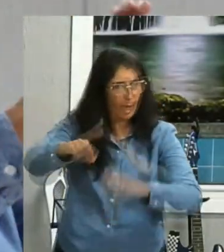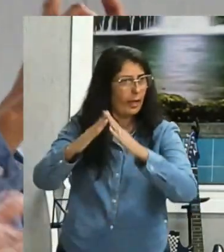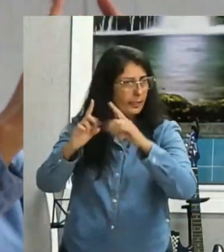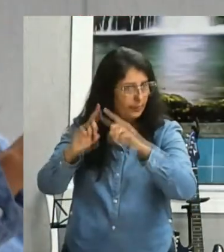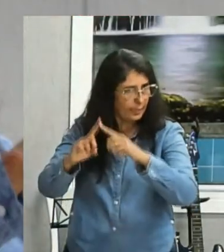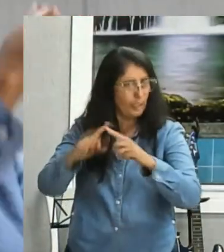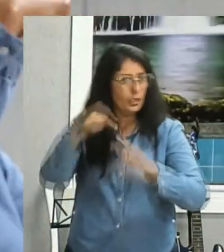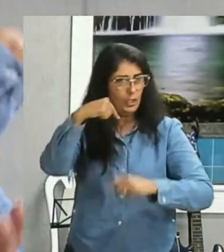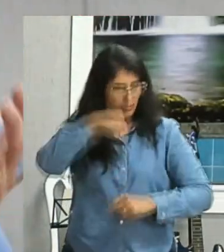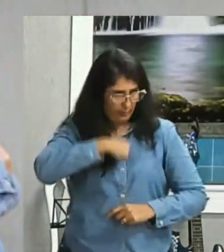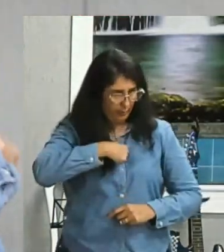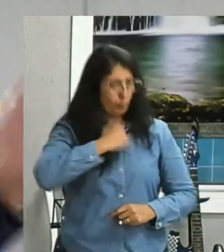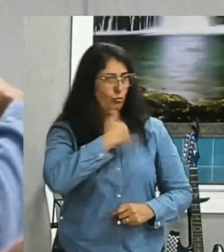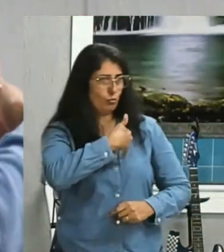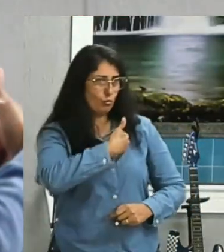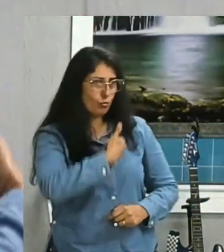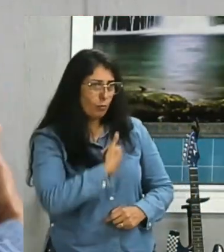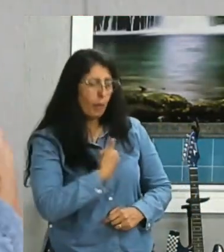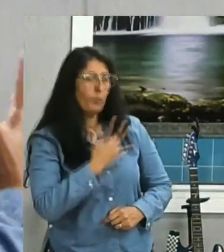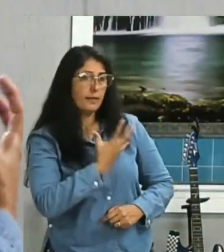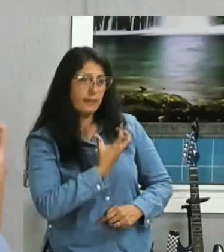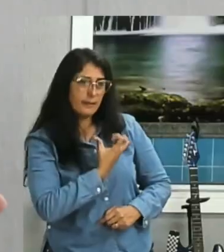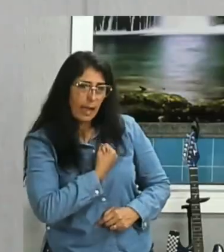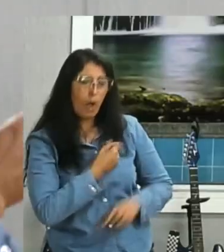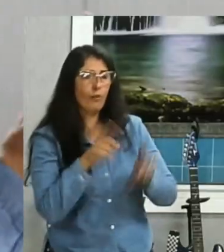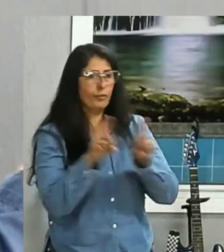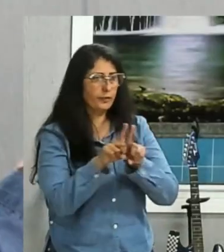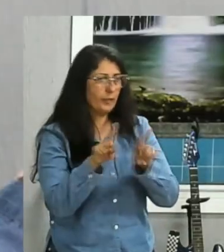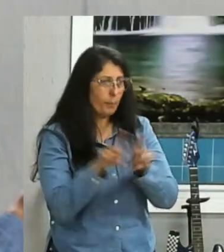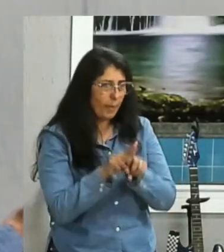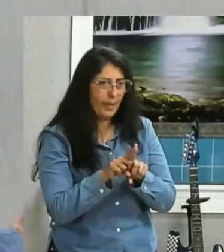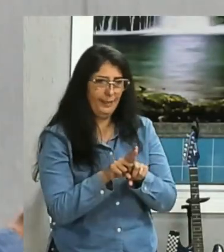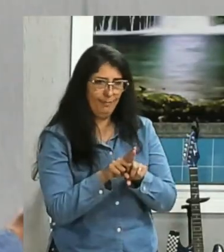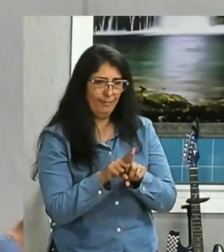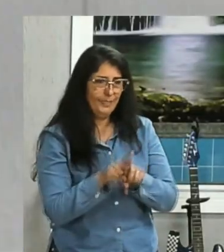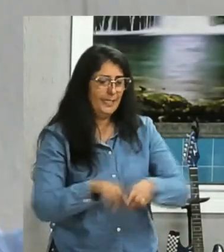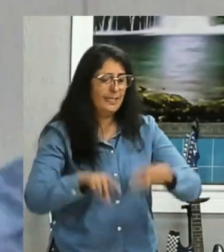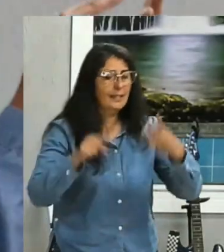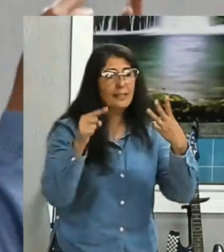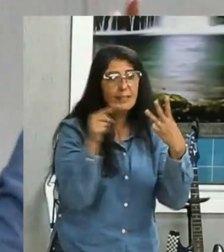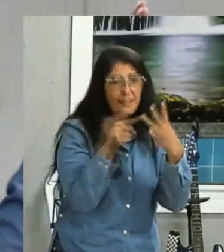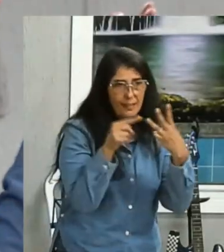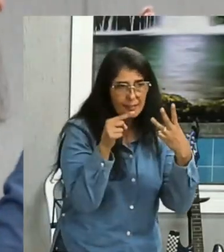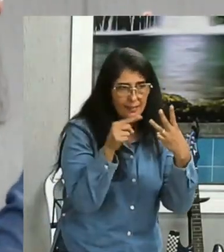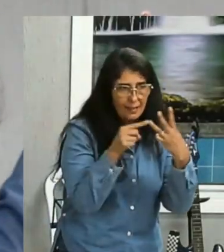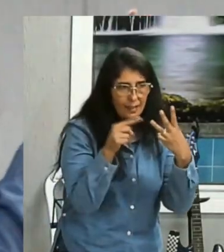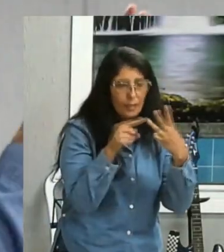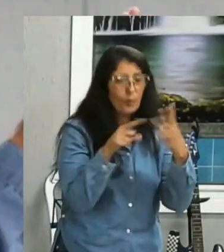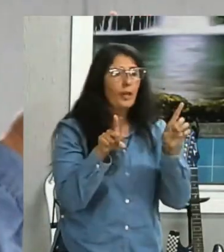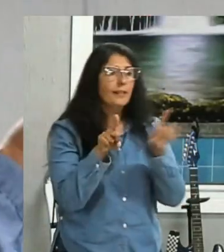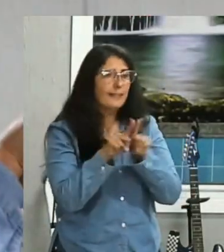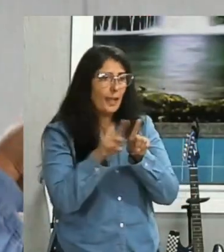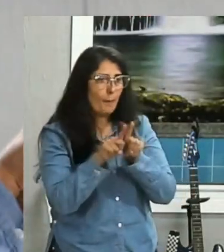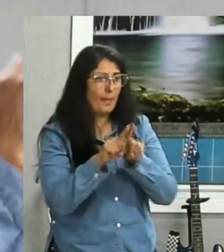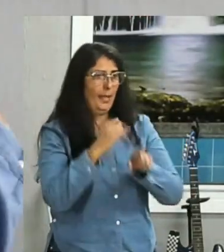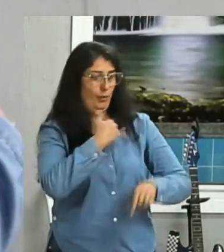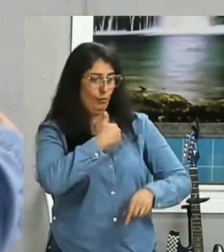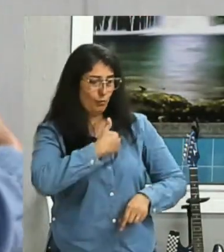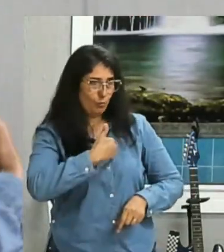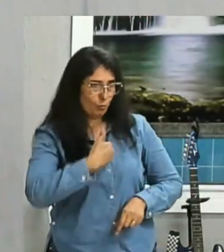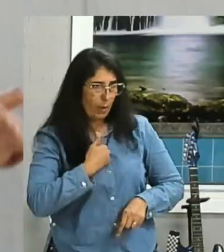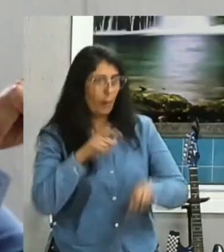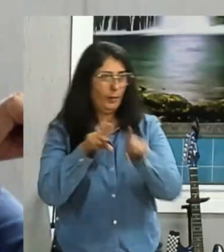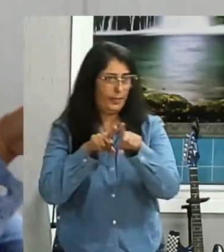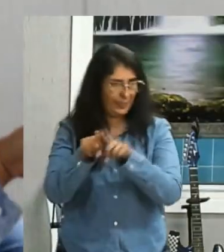João também e aquele grupo de irmãos, havia neles uma ávida expectativa pela glória da vinda do reino de